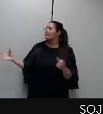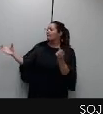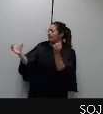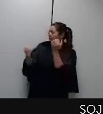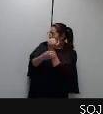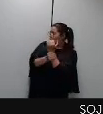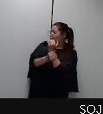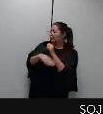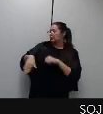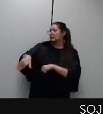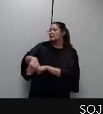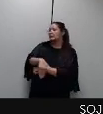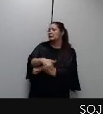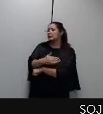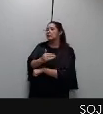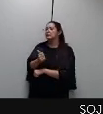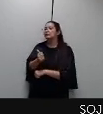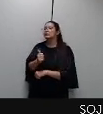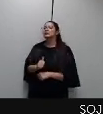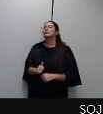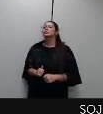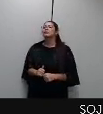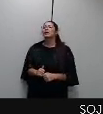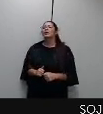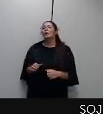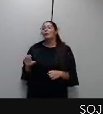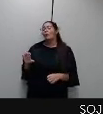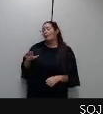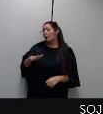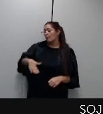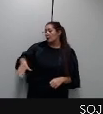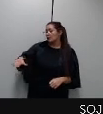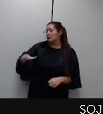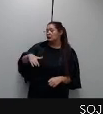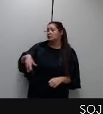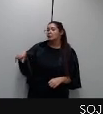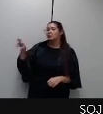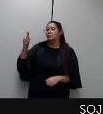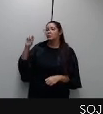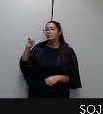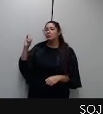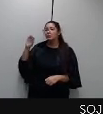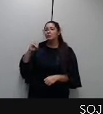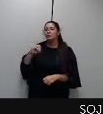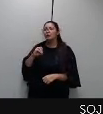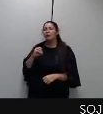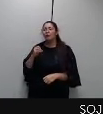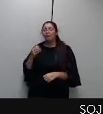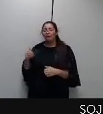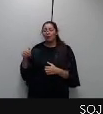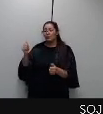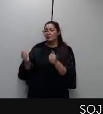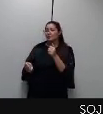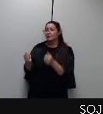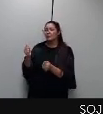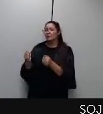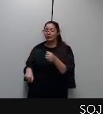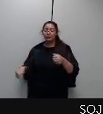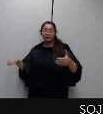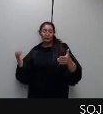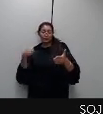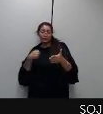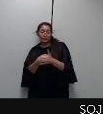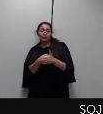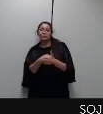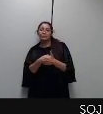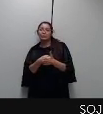sua jurisdição o município de Rio das Ostras quem era o proprietário do veículo atropelador é